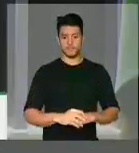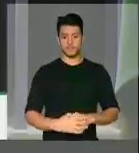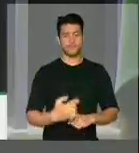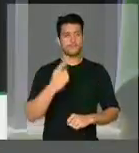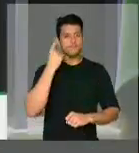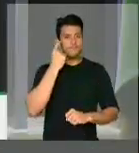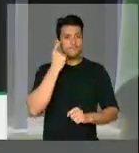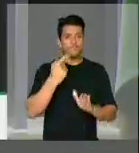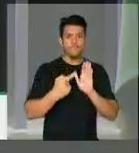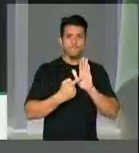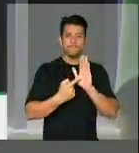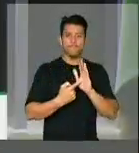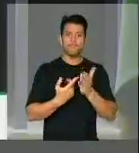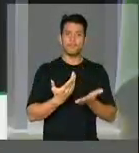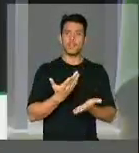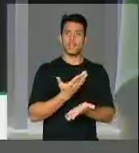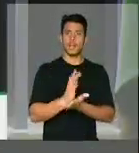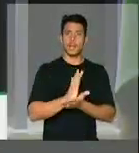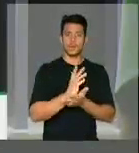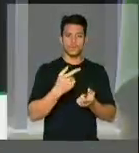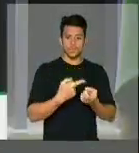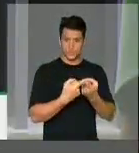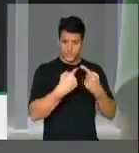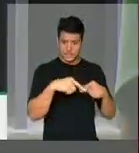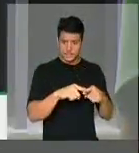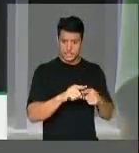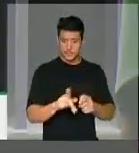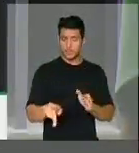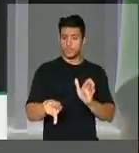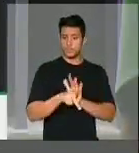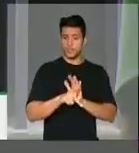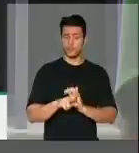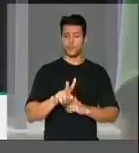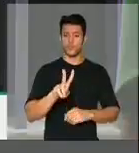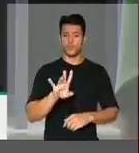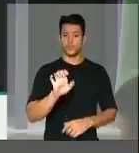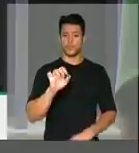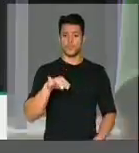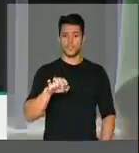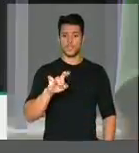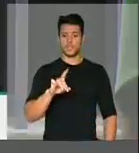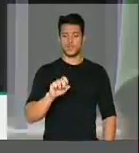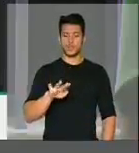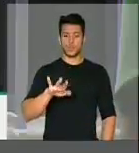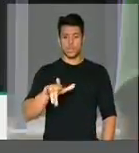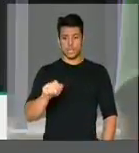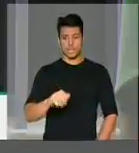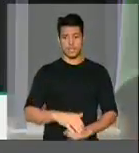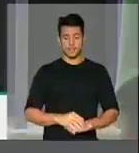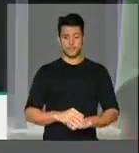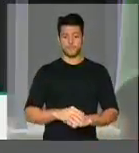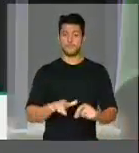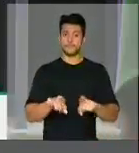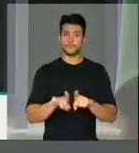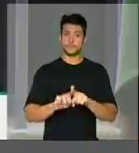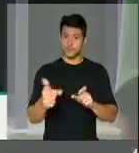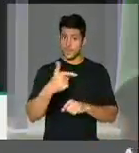tentando justificar os diversos empréstimos, que fez a Venezuela e a outros